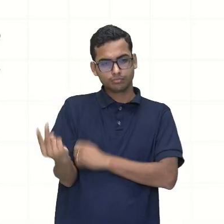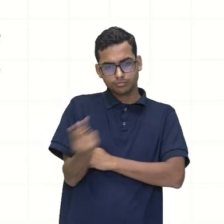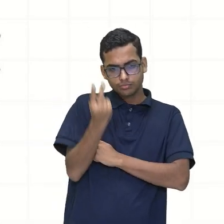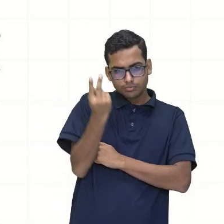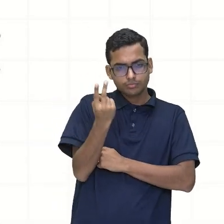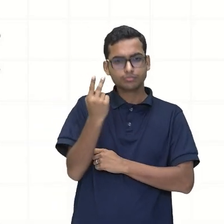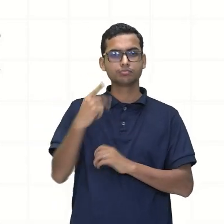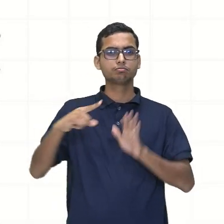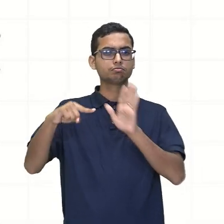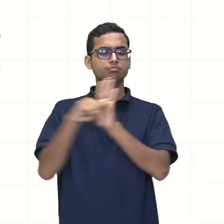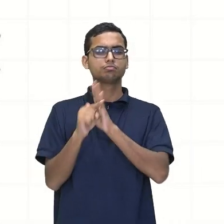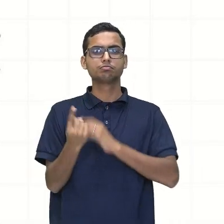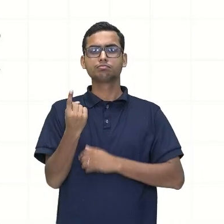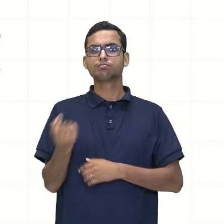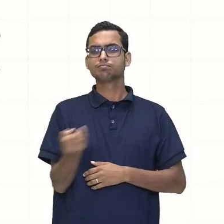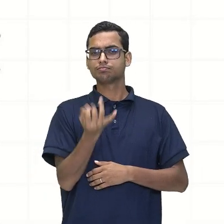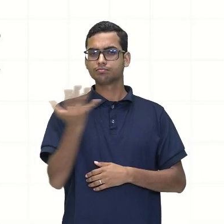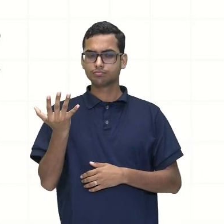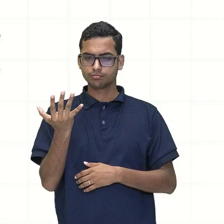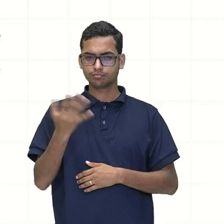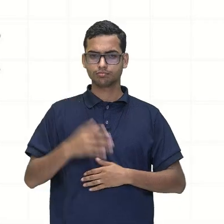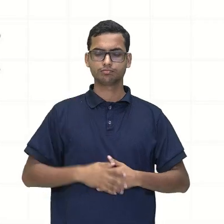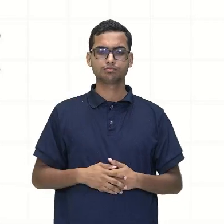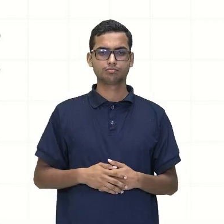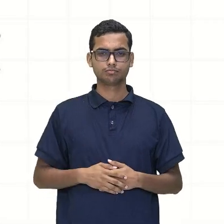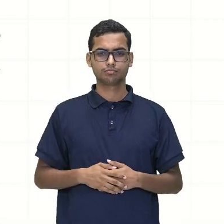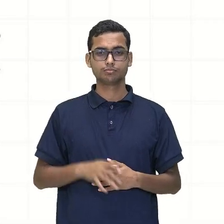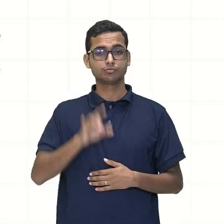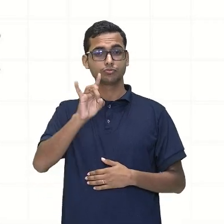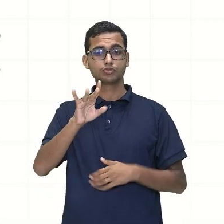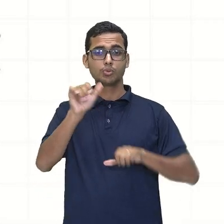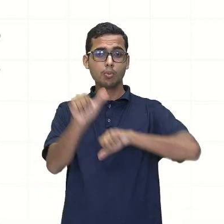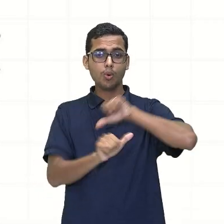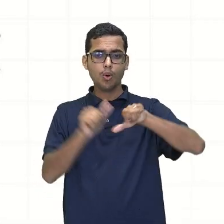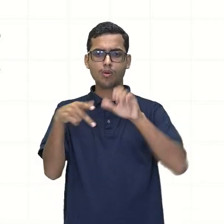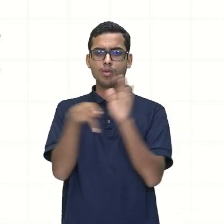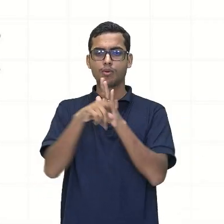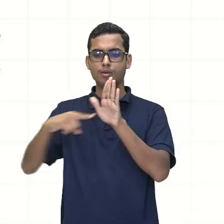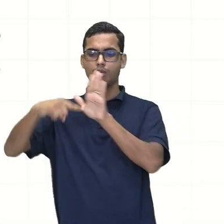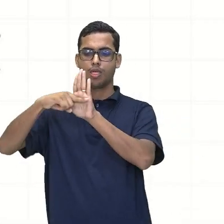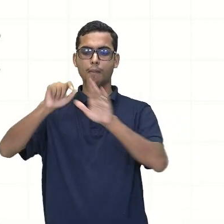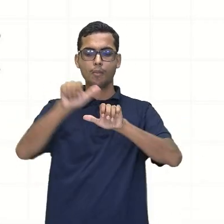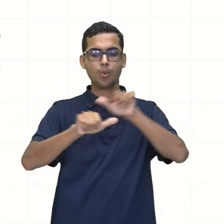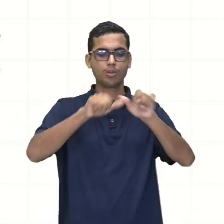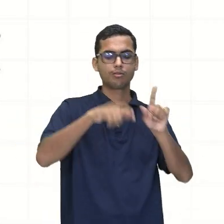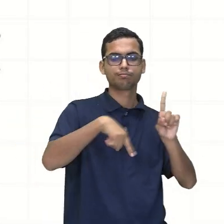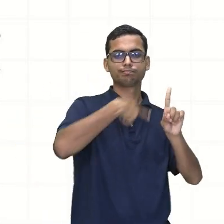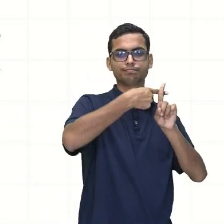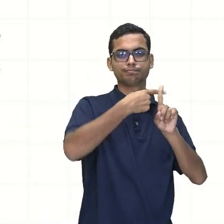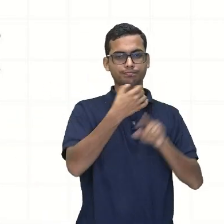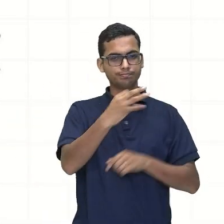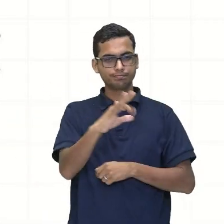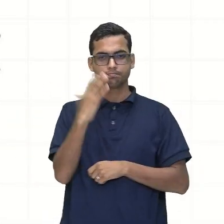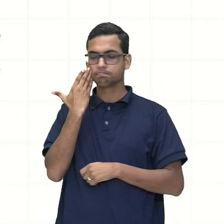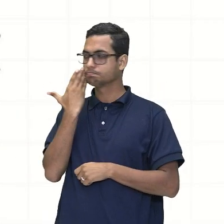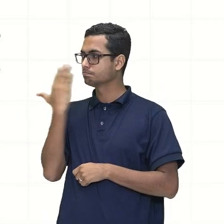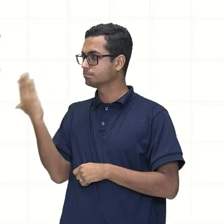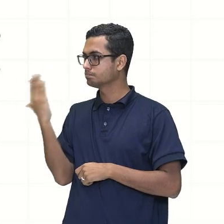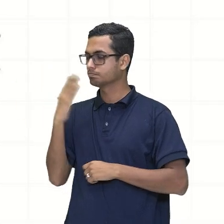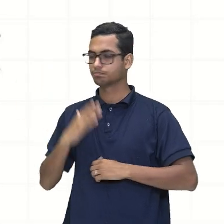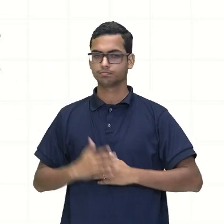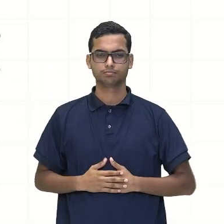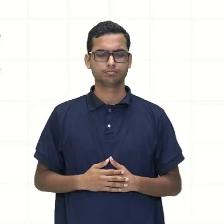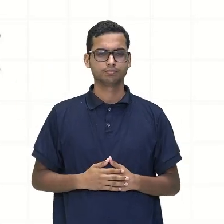1? Ele basicamente só muda o sinal. Se ele era negativo, ele